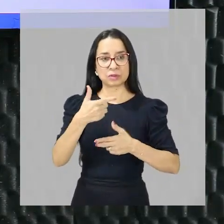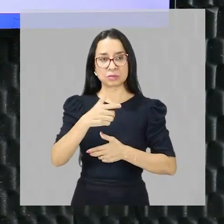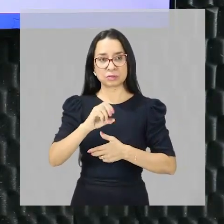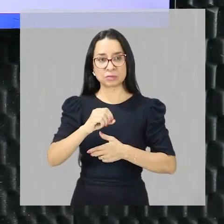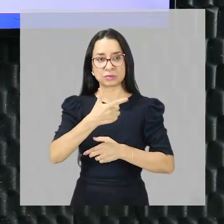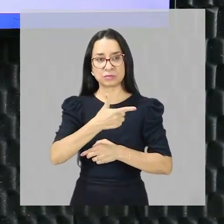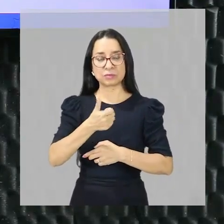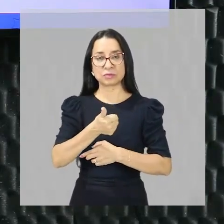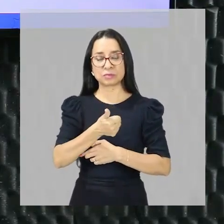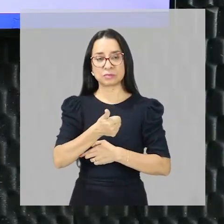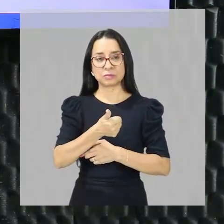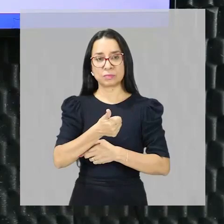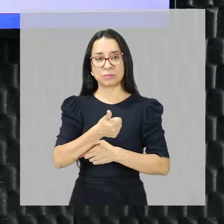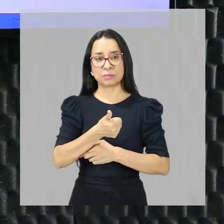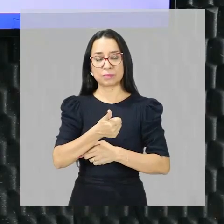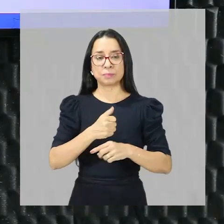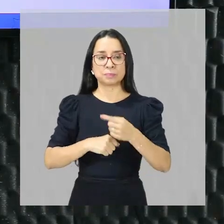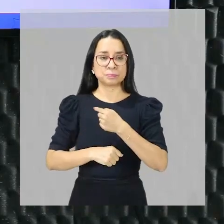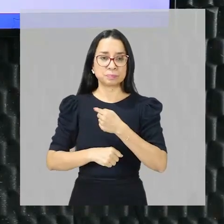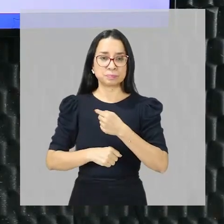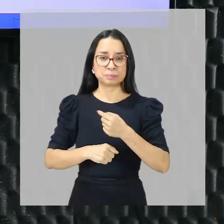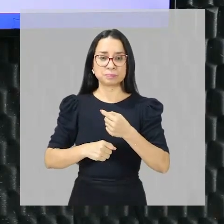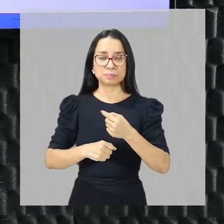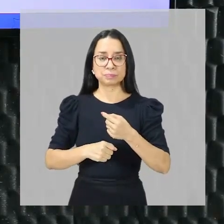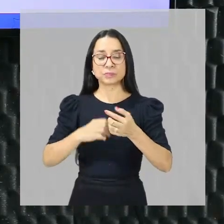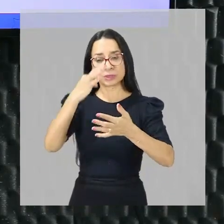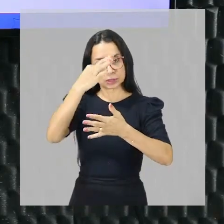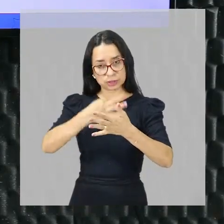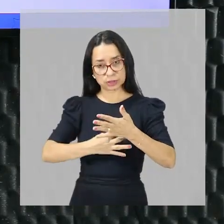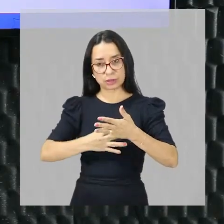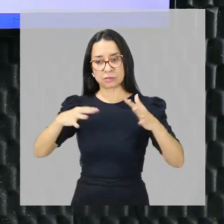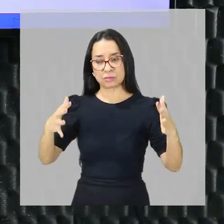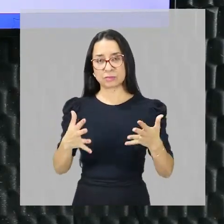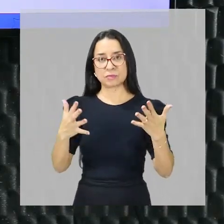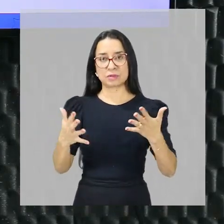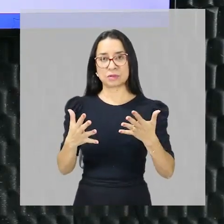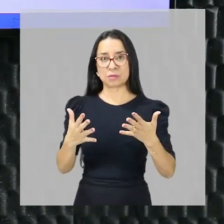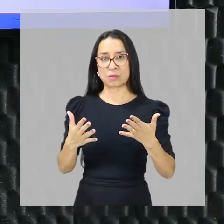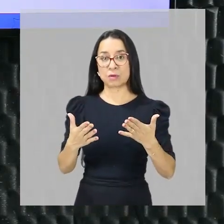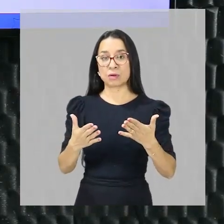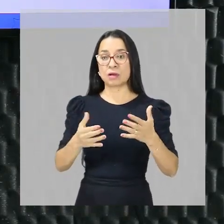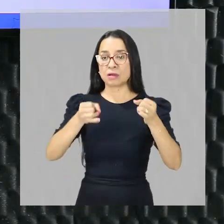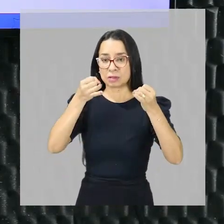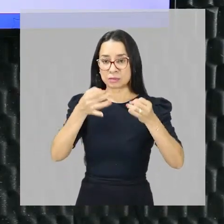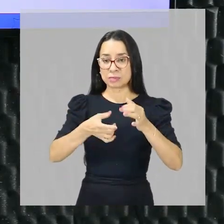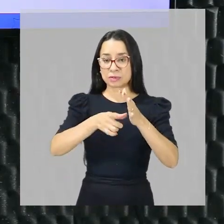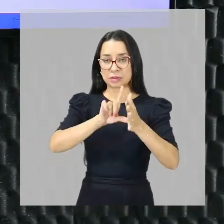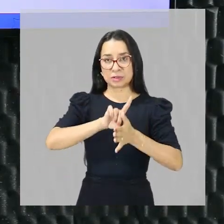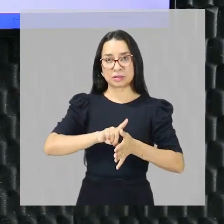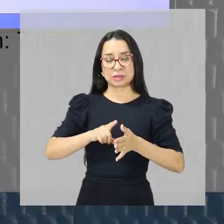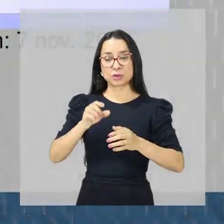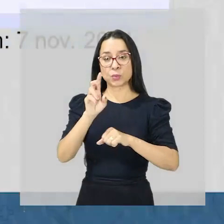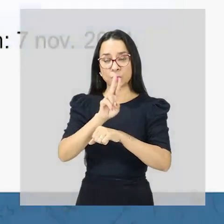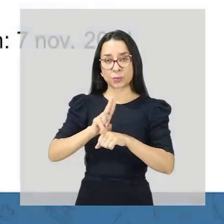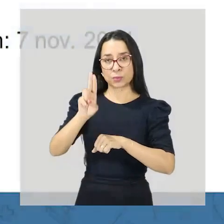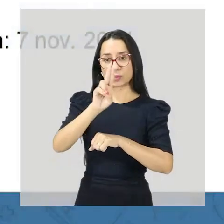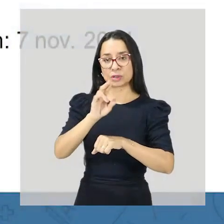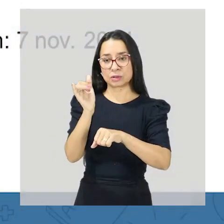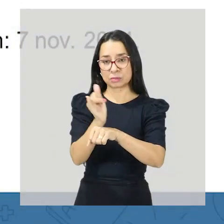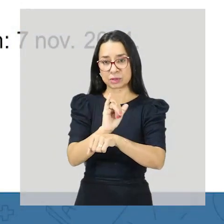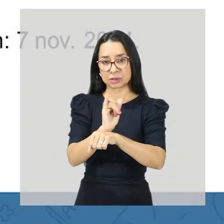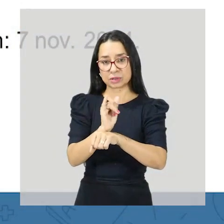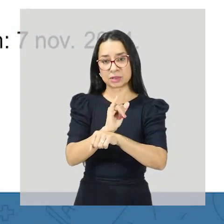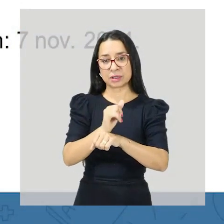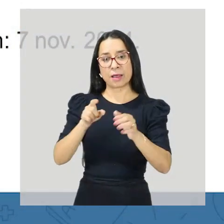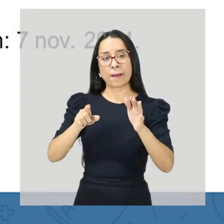texto motivador. Já te expliquei nas outras aulas, eu estou utilizando uma estratégia de análise de prova, analisando primeiramente o comando